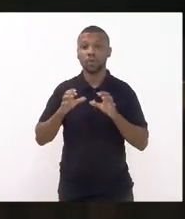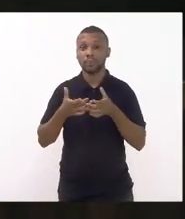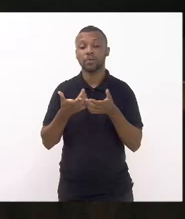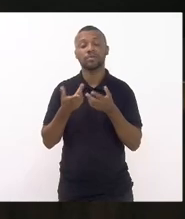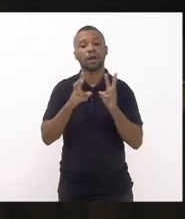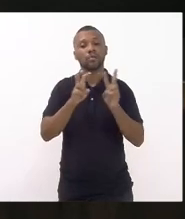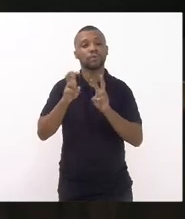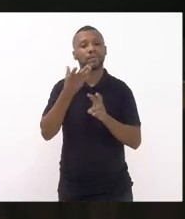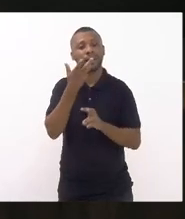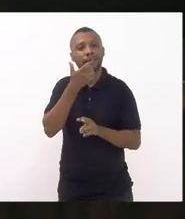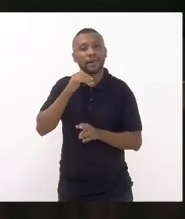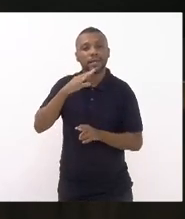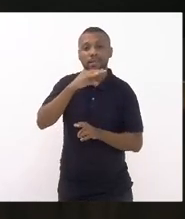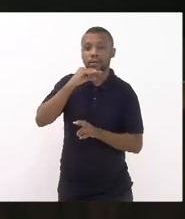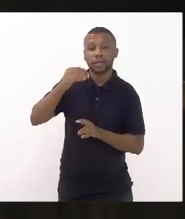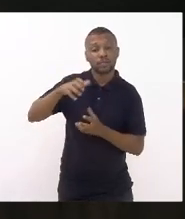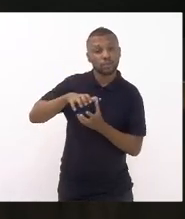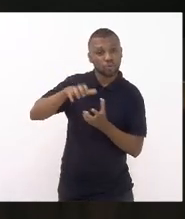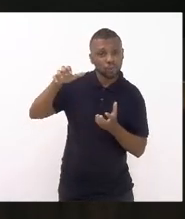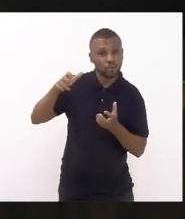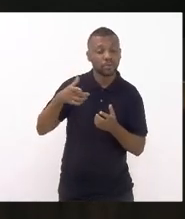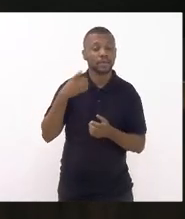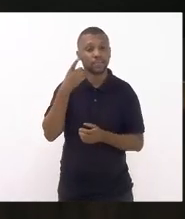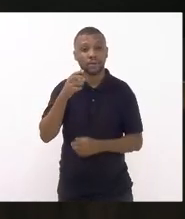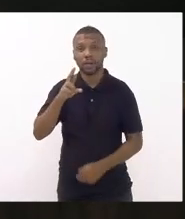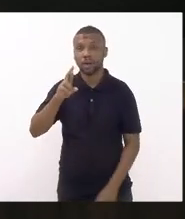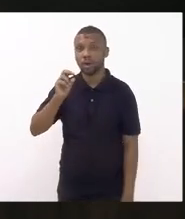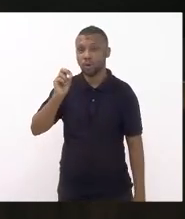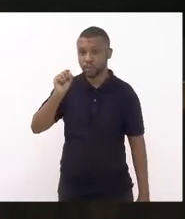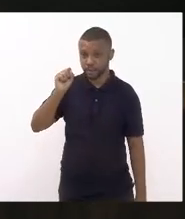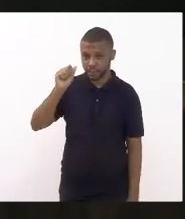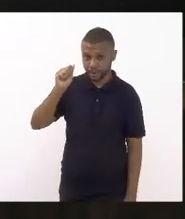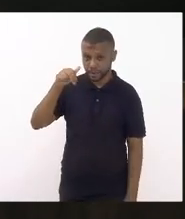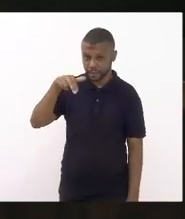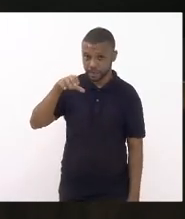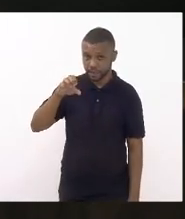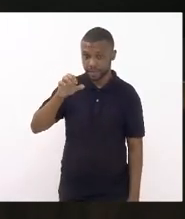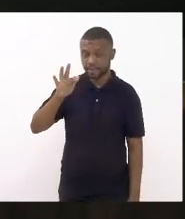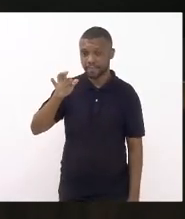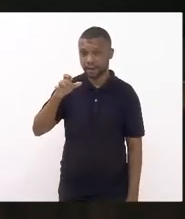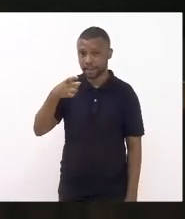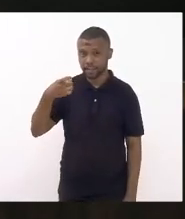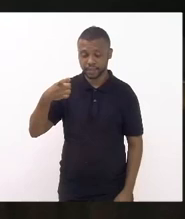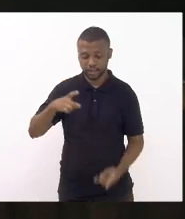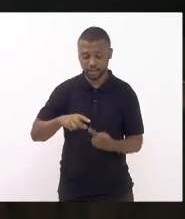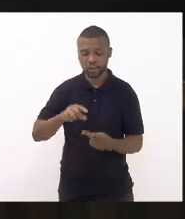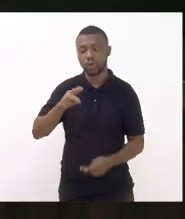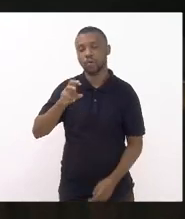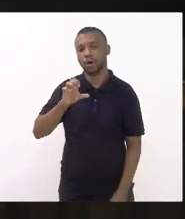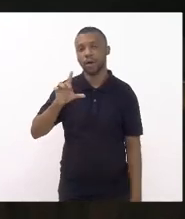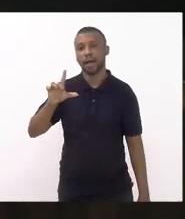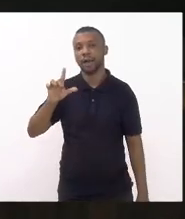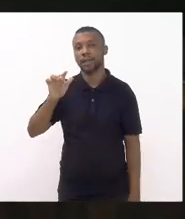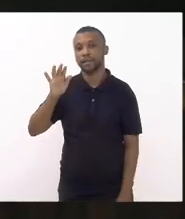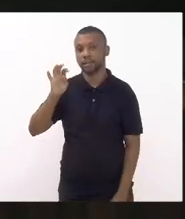Criança e Adolescente Idoso, deputada Rosane Félix. Deputado Wellington José.